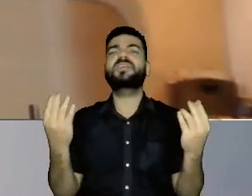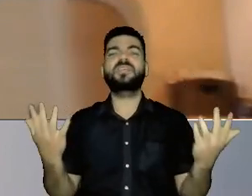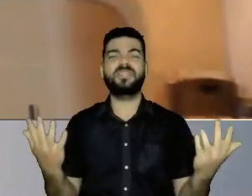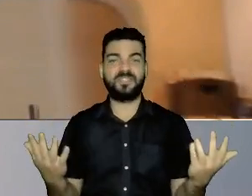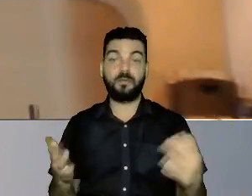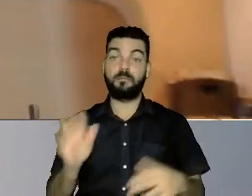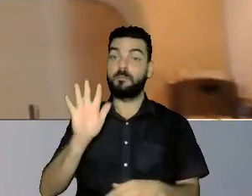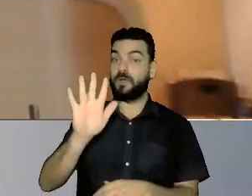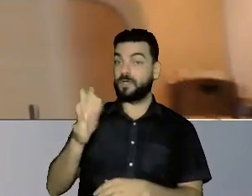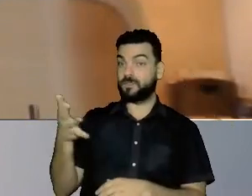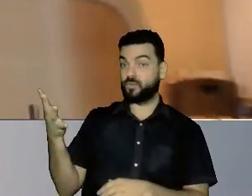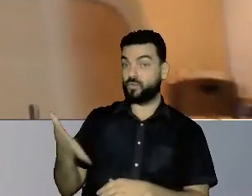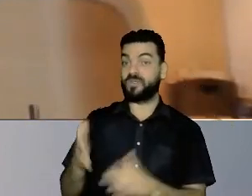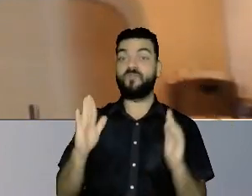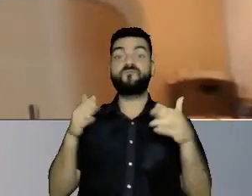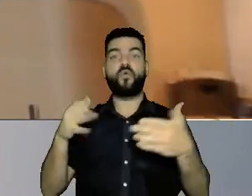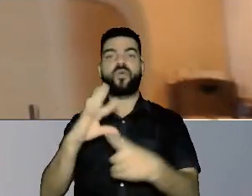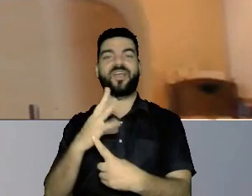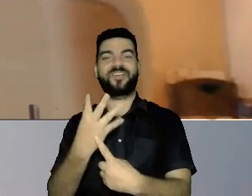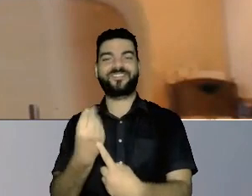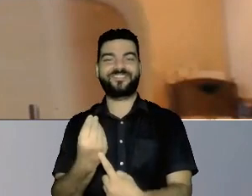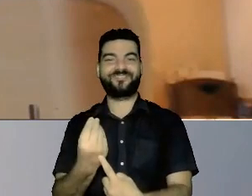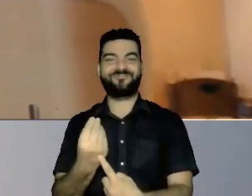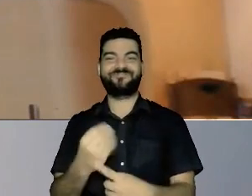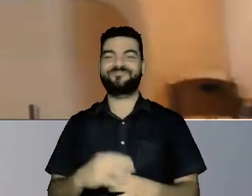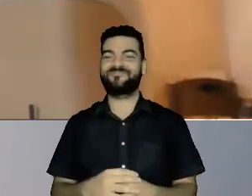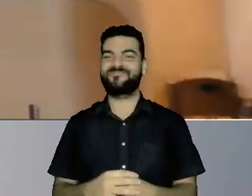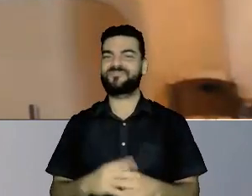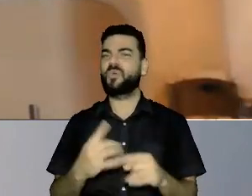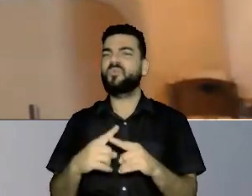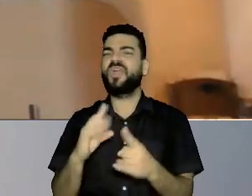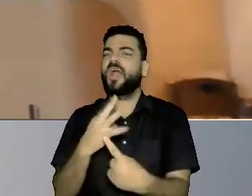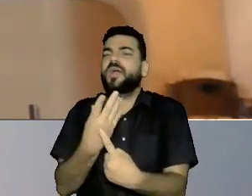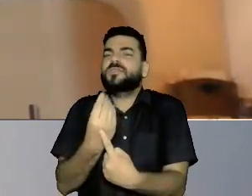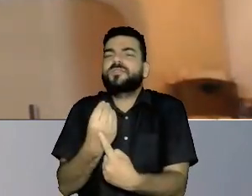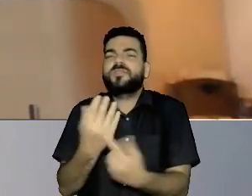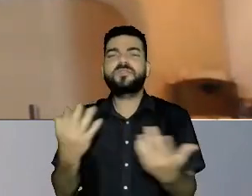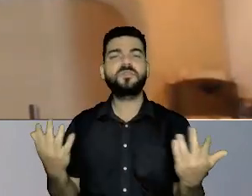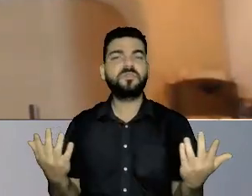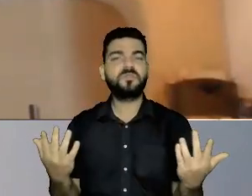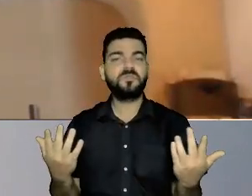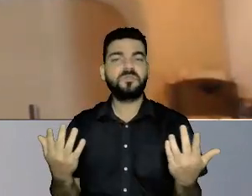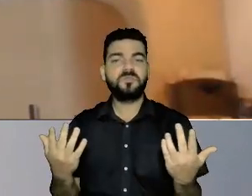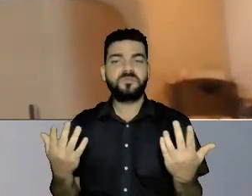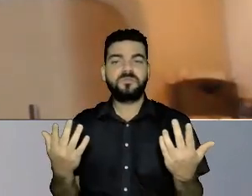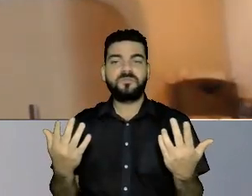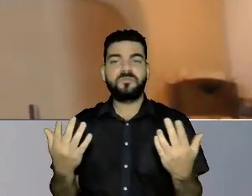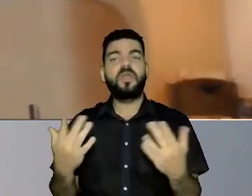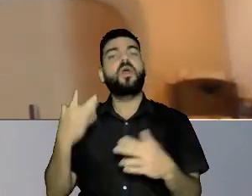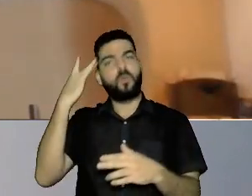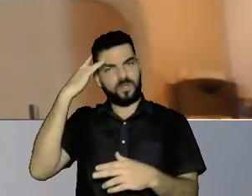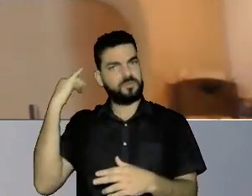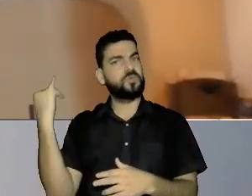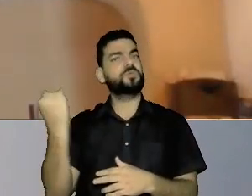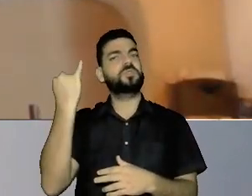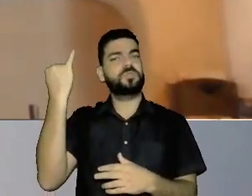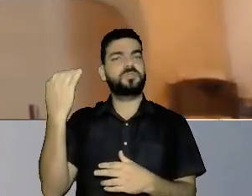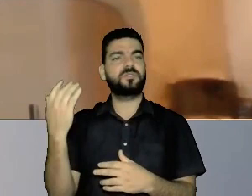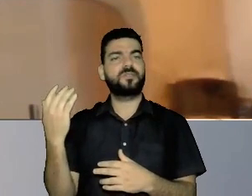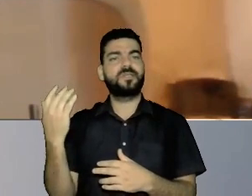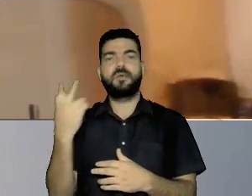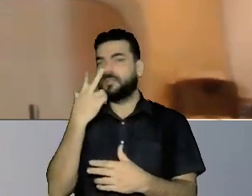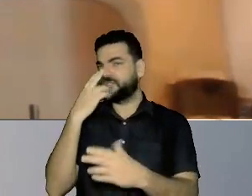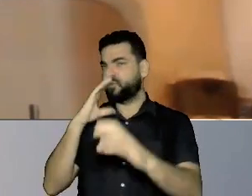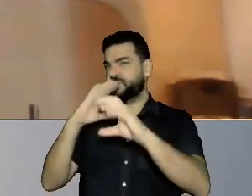com foco na arte, né? A arte, que é um instrumento poderosíssimo de